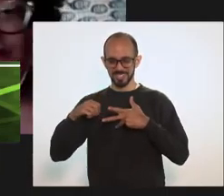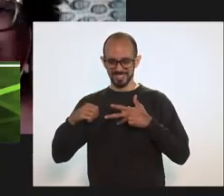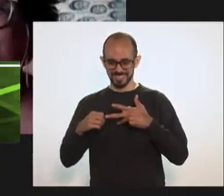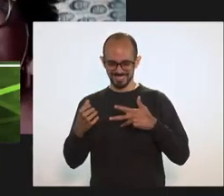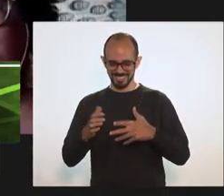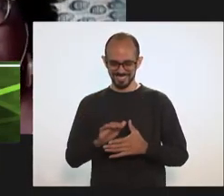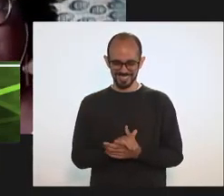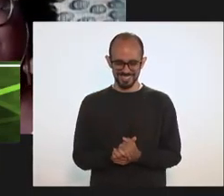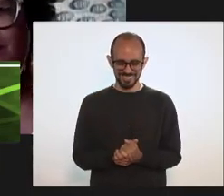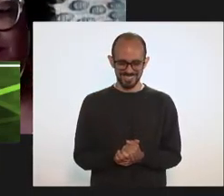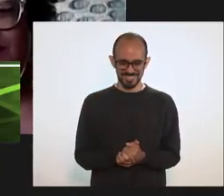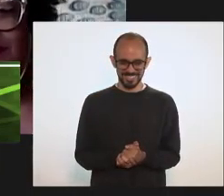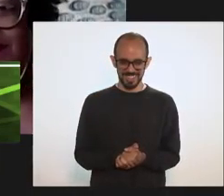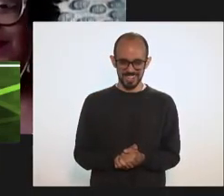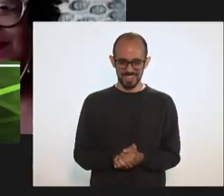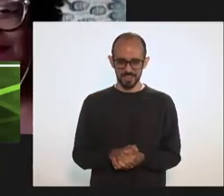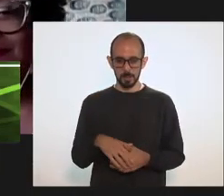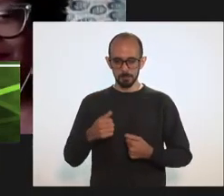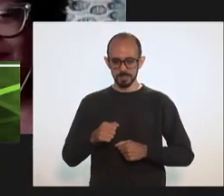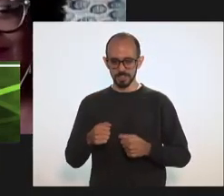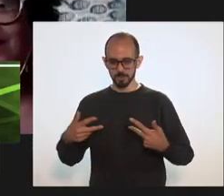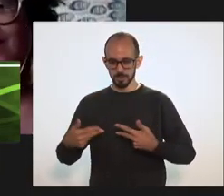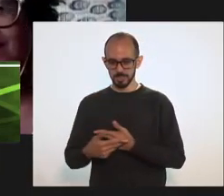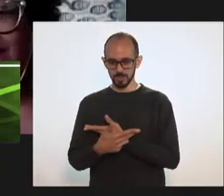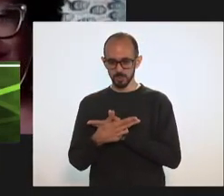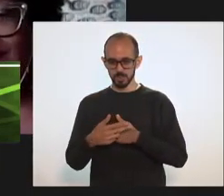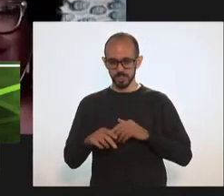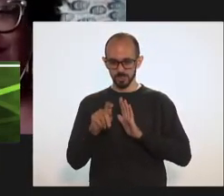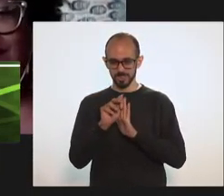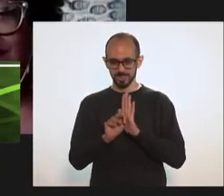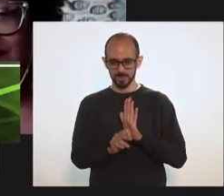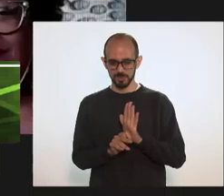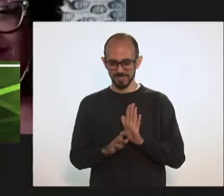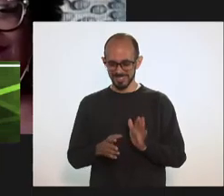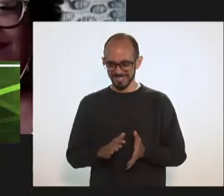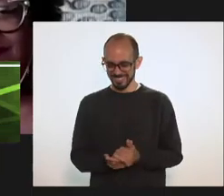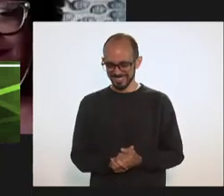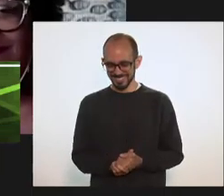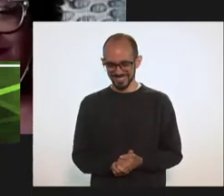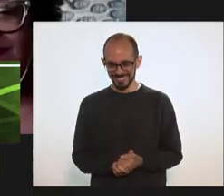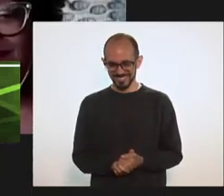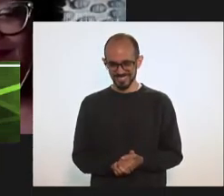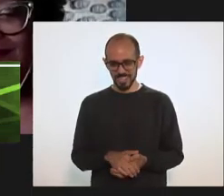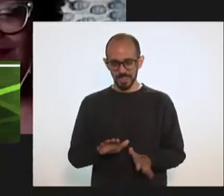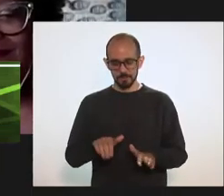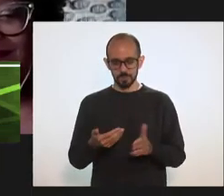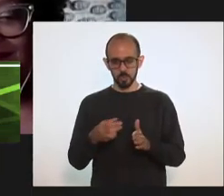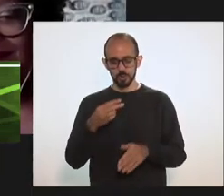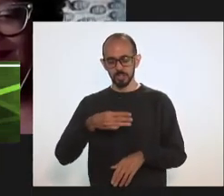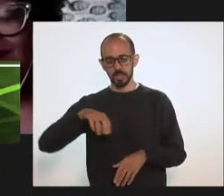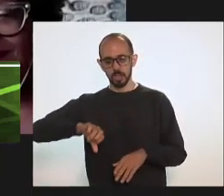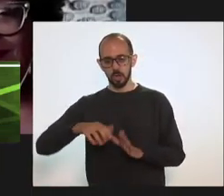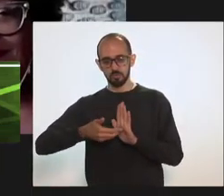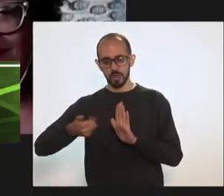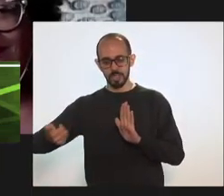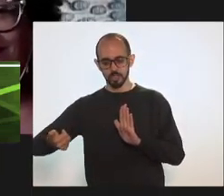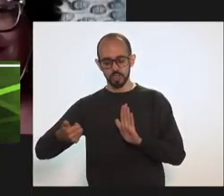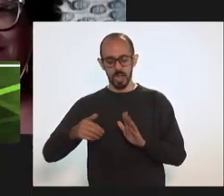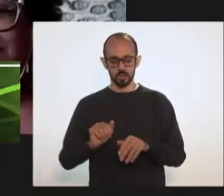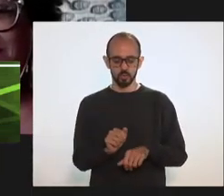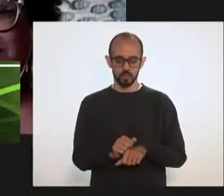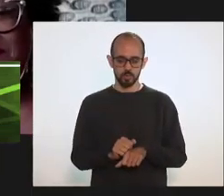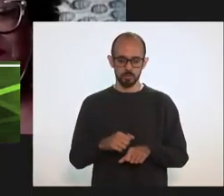Tem uma data de erros. Vamos mandar para o Enem. Vamos mandar para o Enem. Tem muita coisa. Máximo